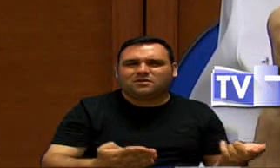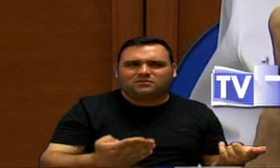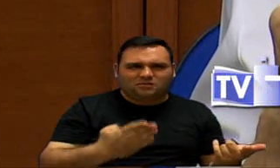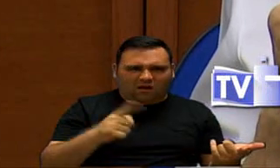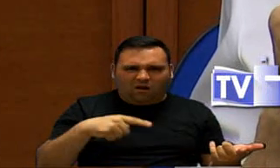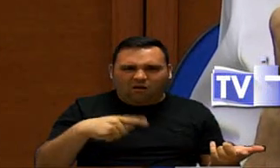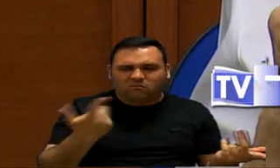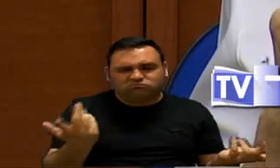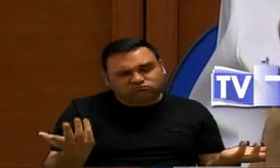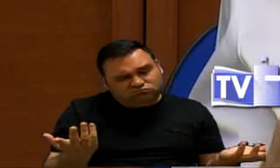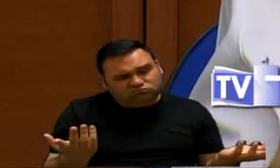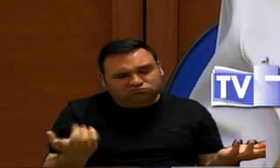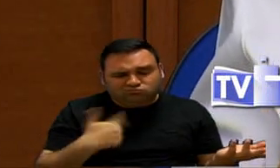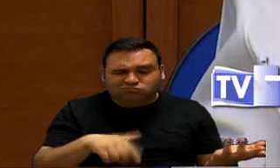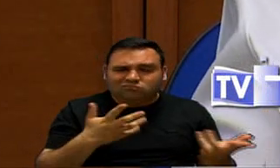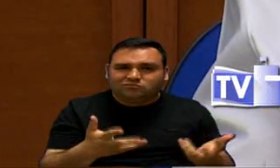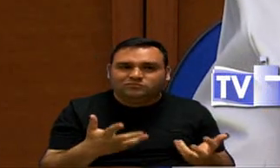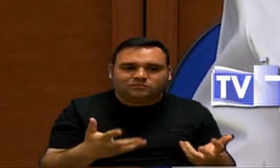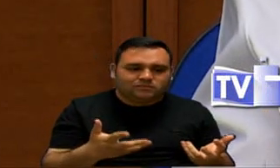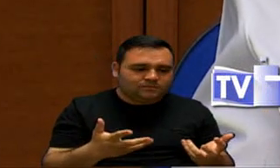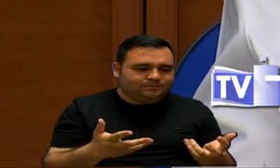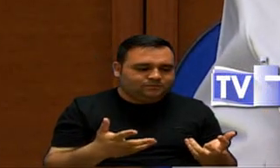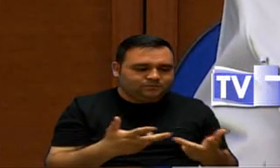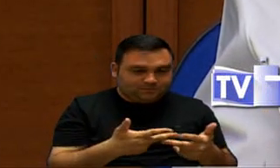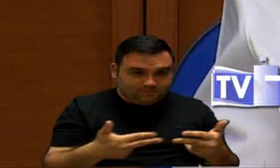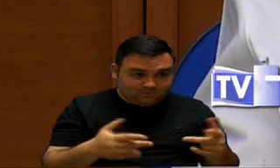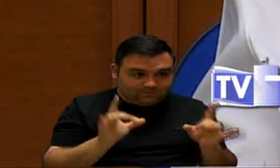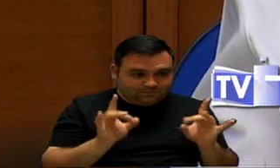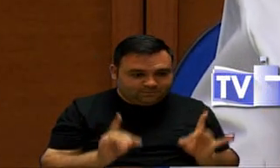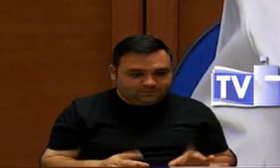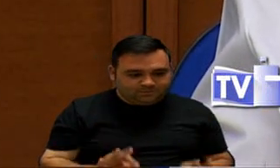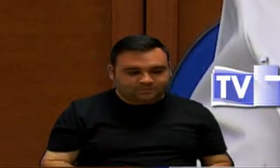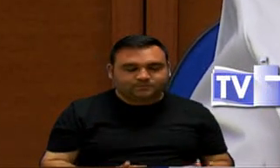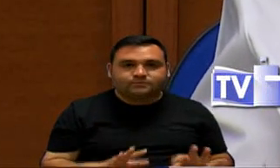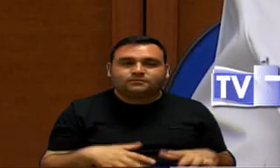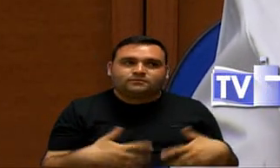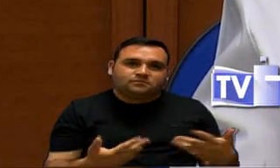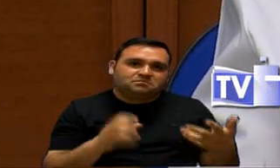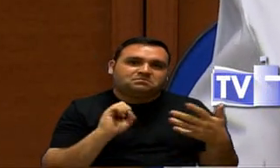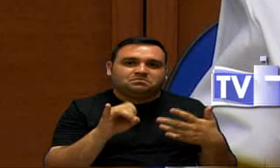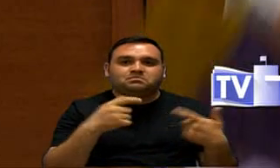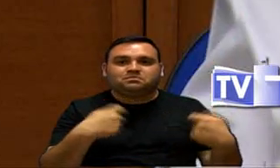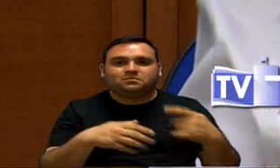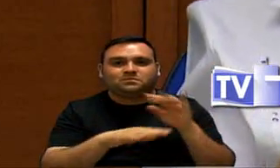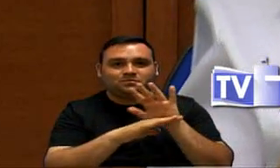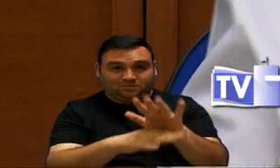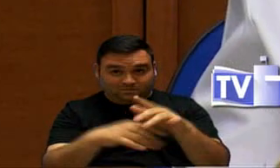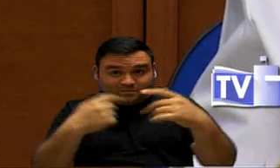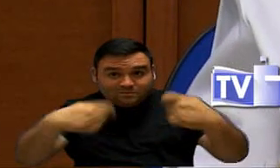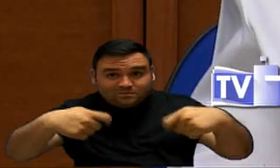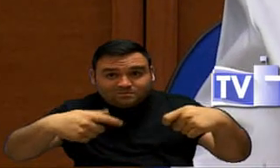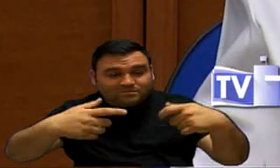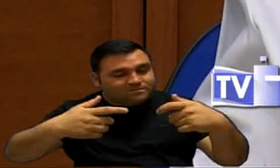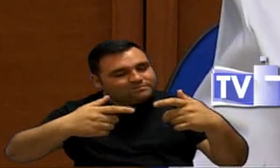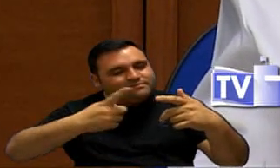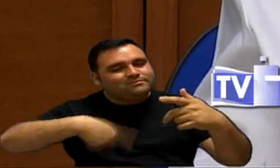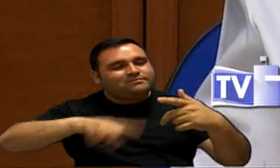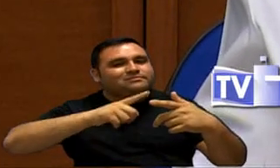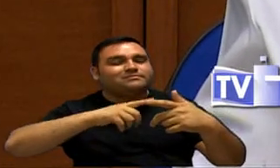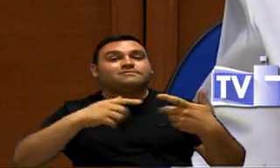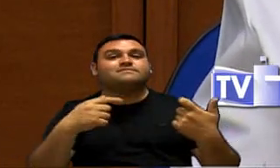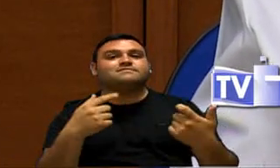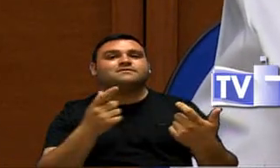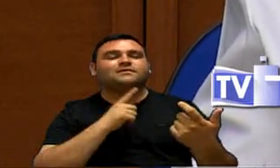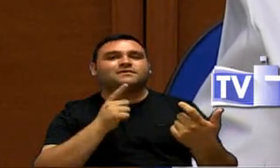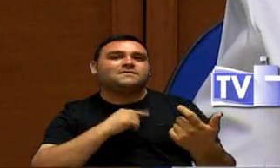É isso que nós queremos fazer com que as coisas aconteçam. Se a senhora precisar de ajuda, nós só vamos